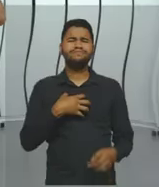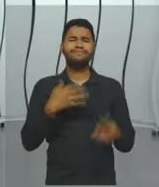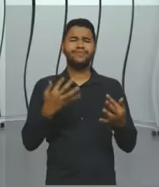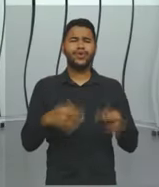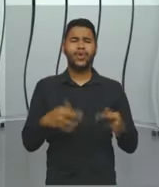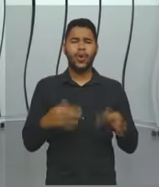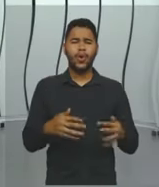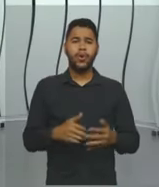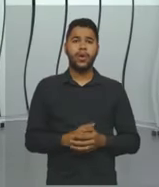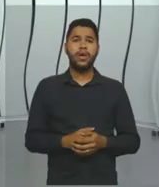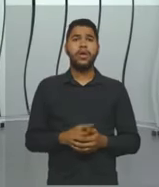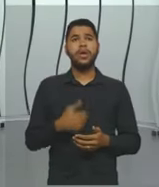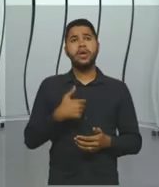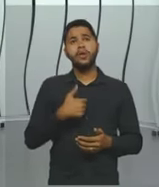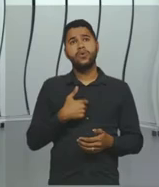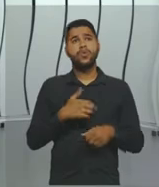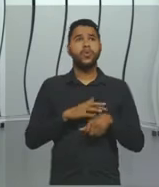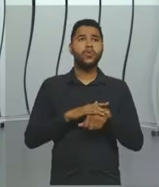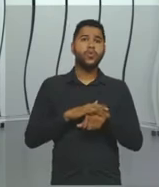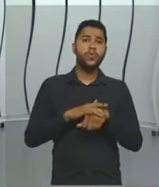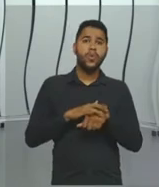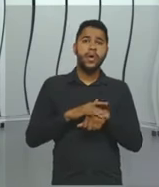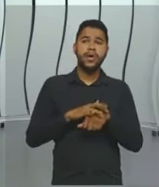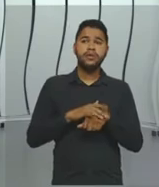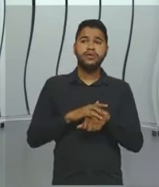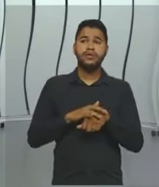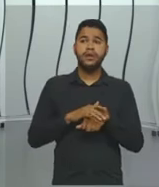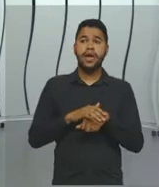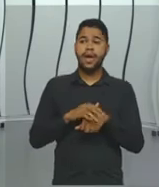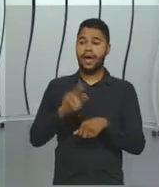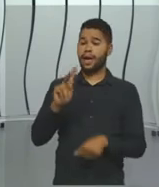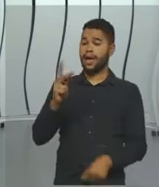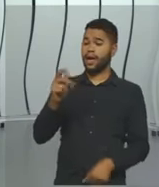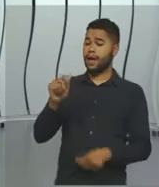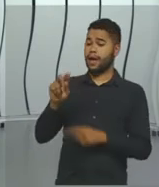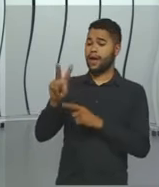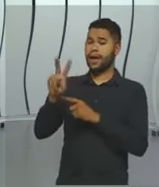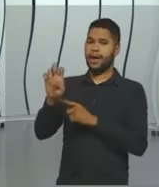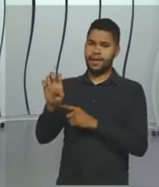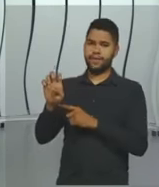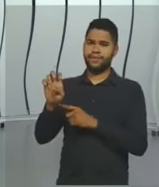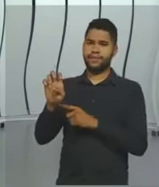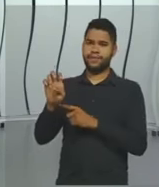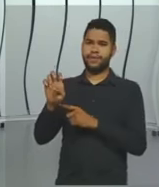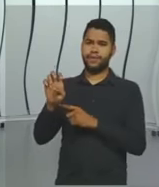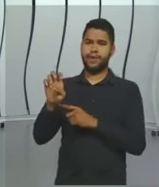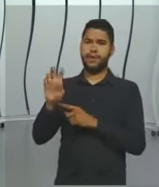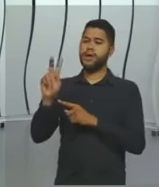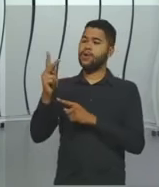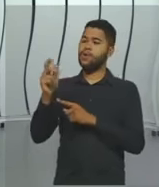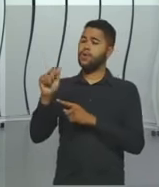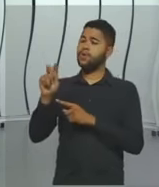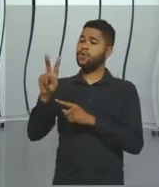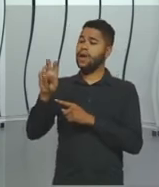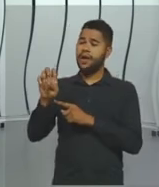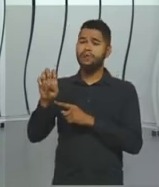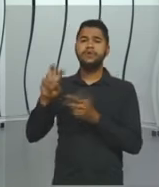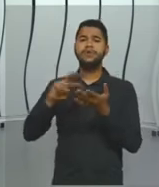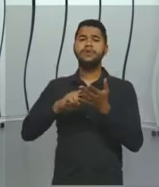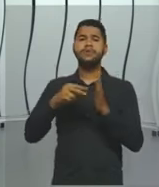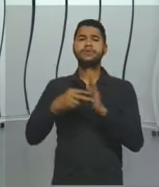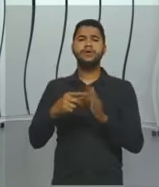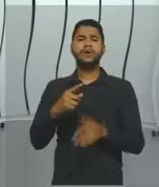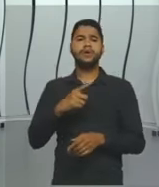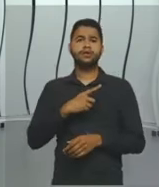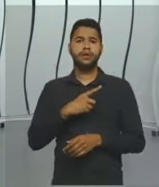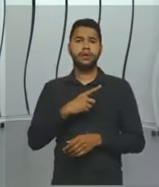assim, eu estou doente, eu falo I have, eu uso have ao invés do verbo to be, que o verbo é ter, e qualquer